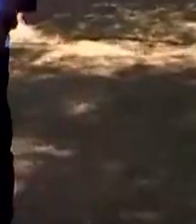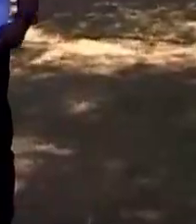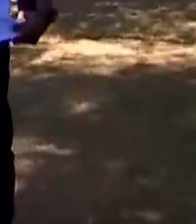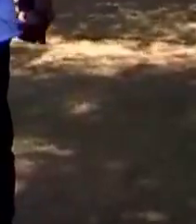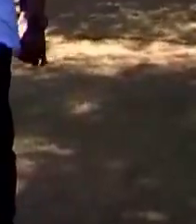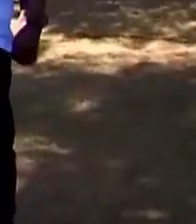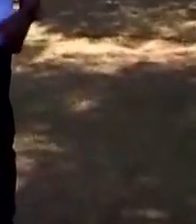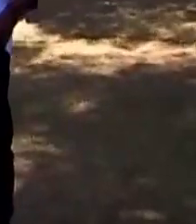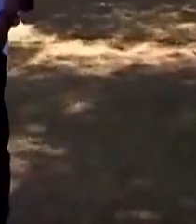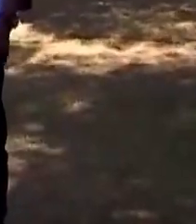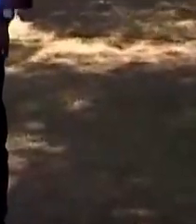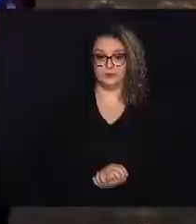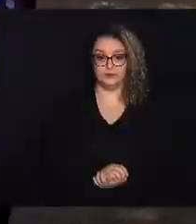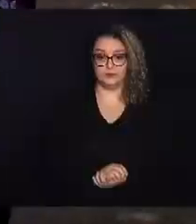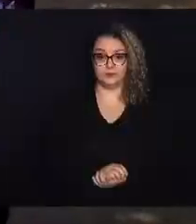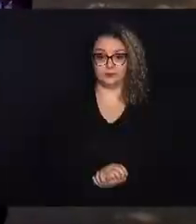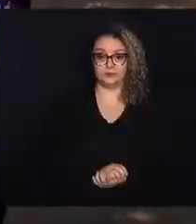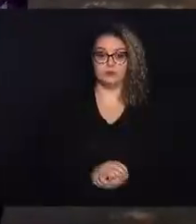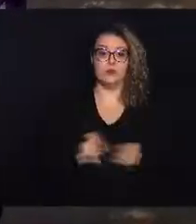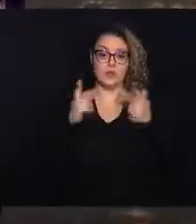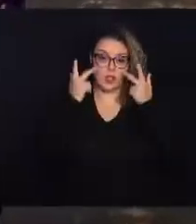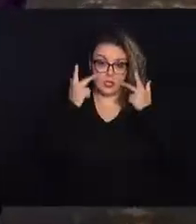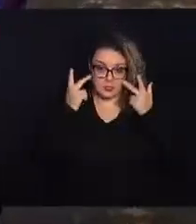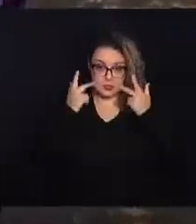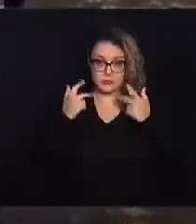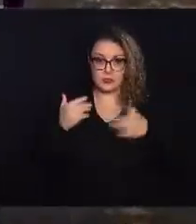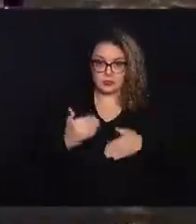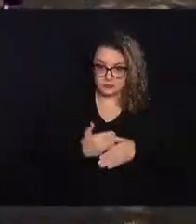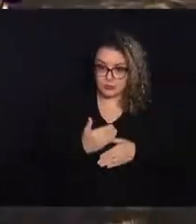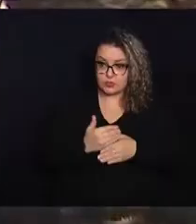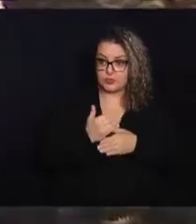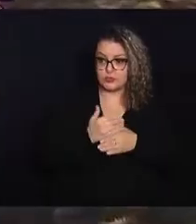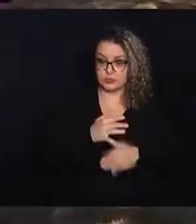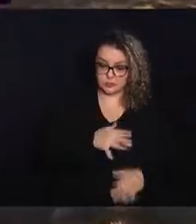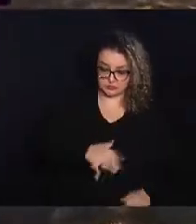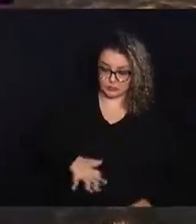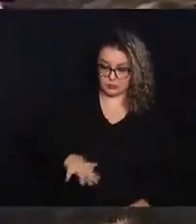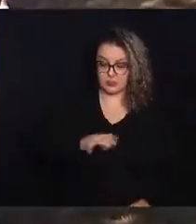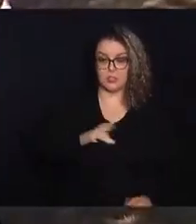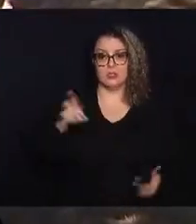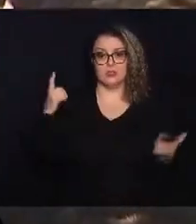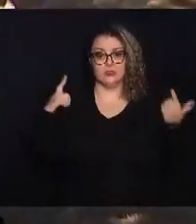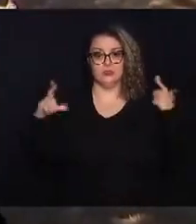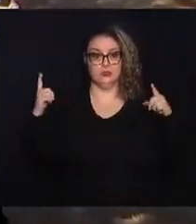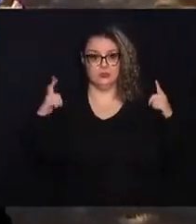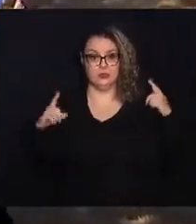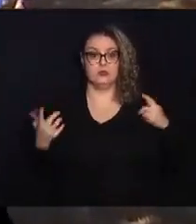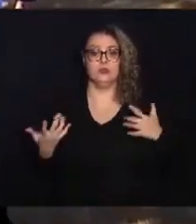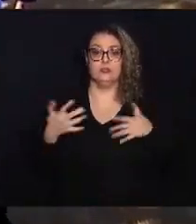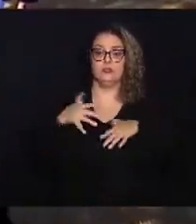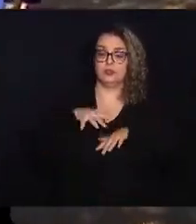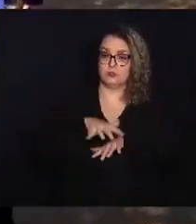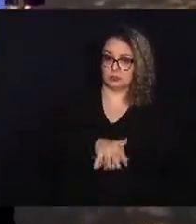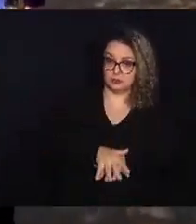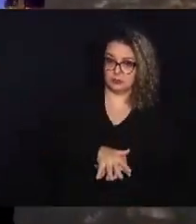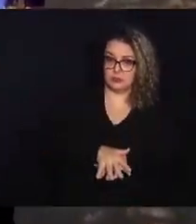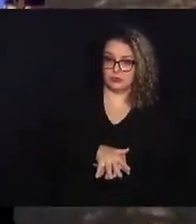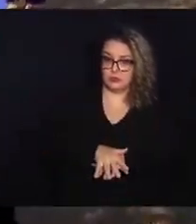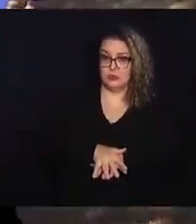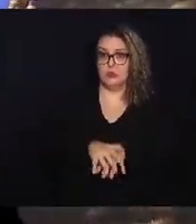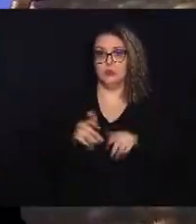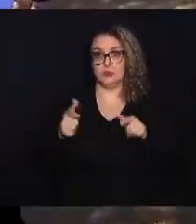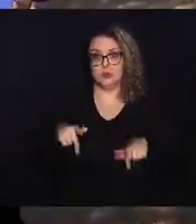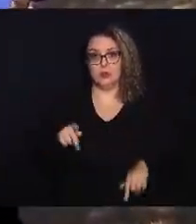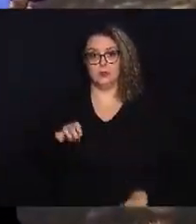Uma coisa natural onde é construído esses grandes espaços de lazer, ser incluído o espaço pet, que